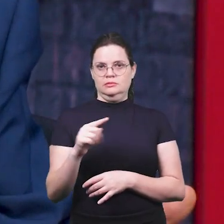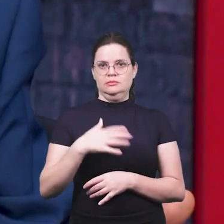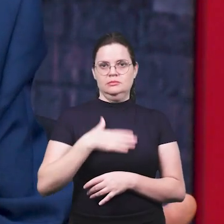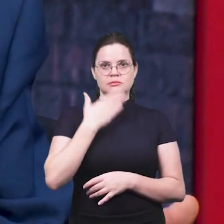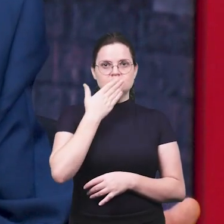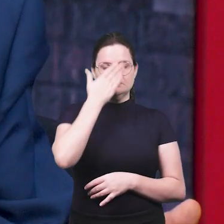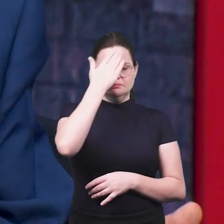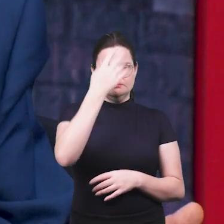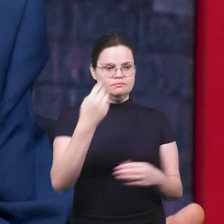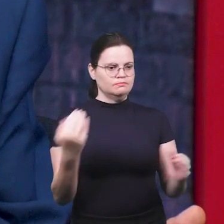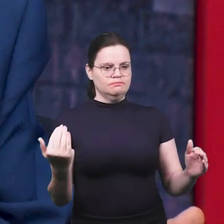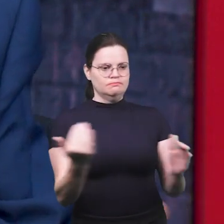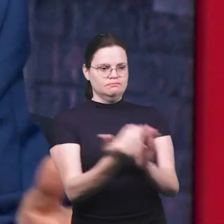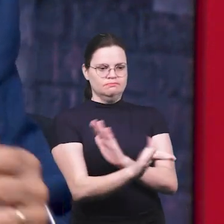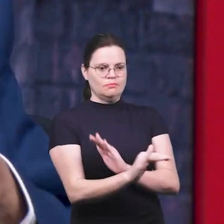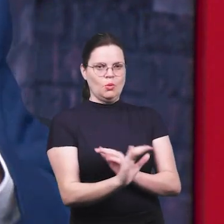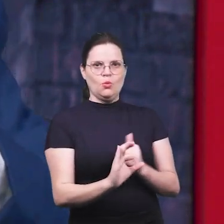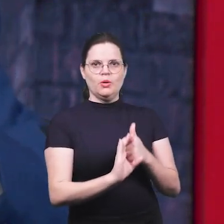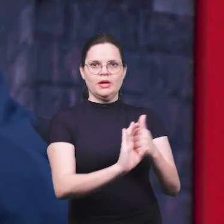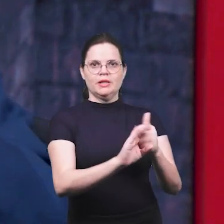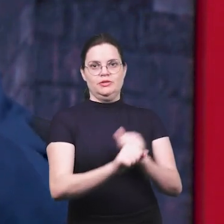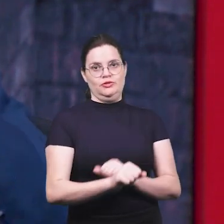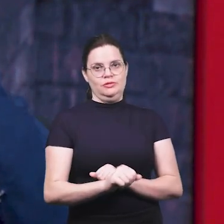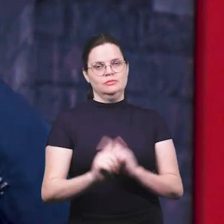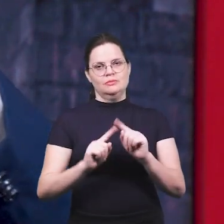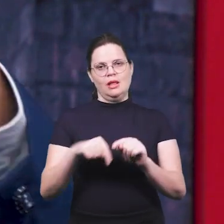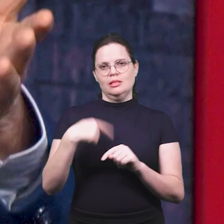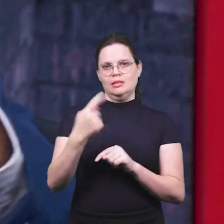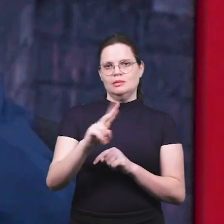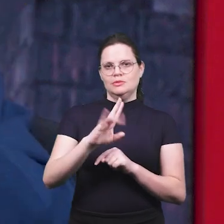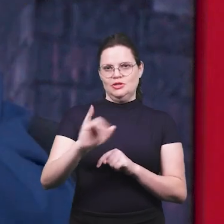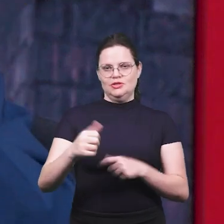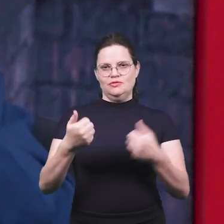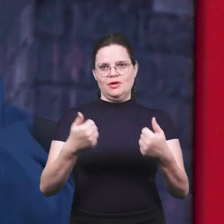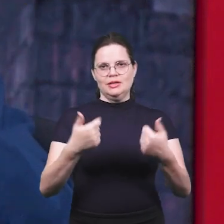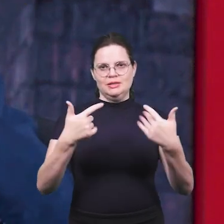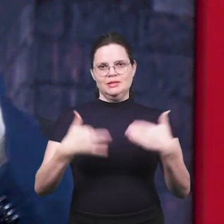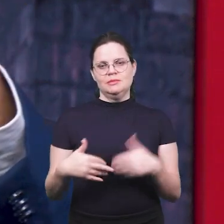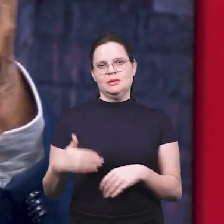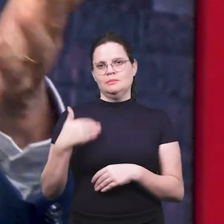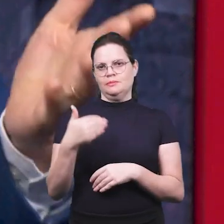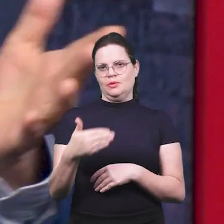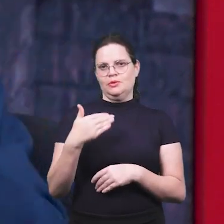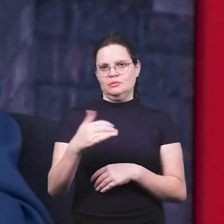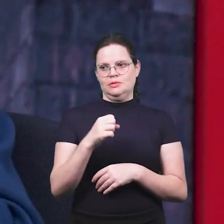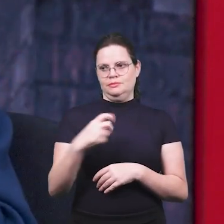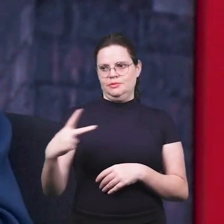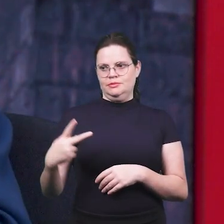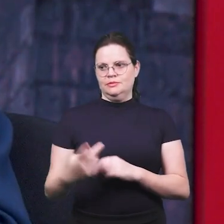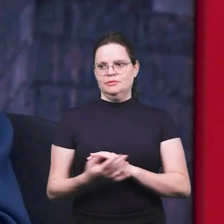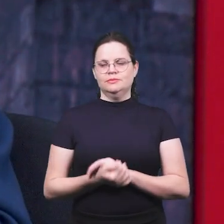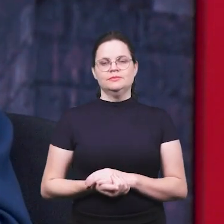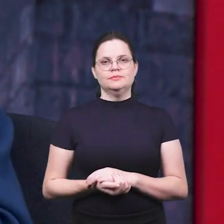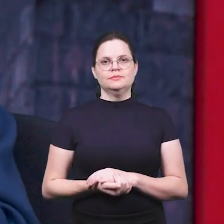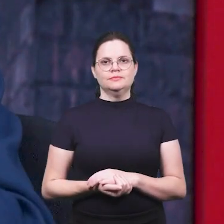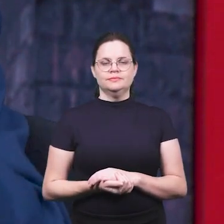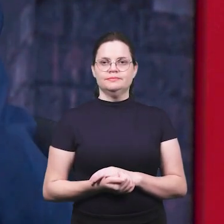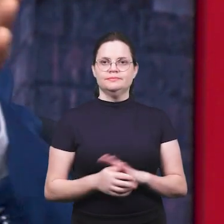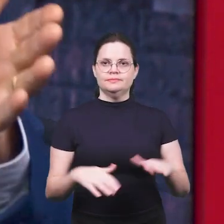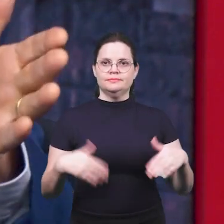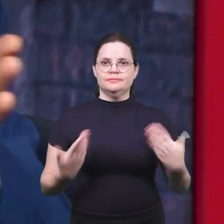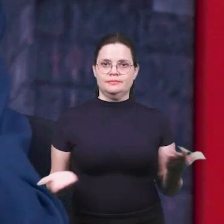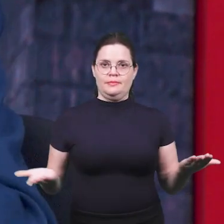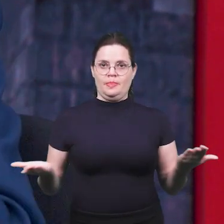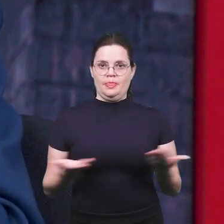contraposição ao cristianismo da época, que será objeto aqui, possivelmente, do próximo episódio. Então,